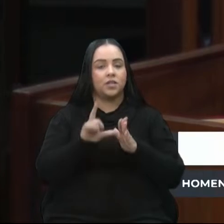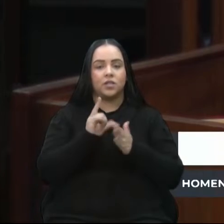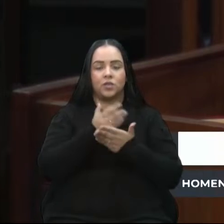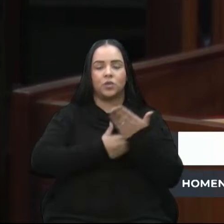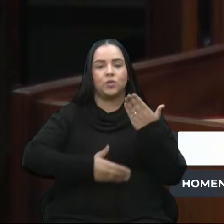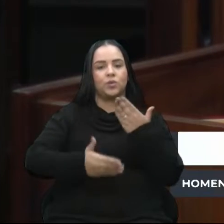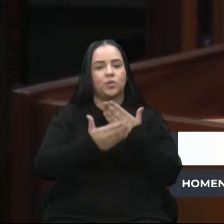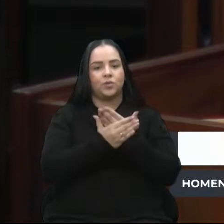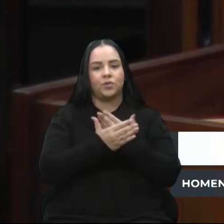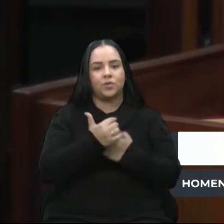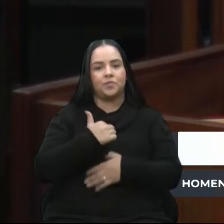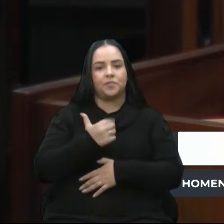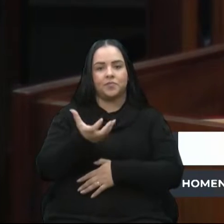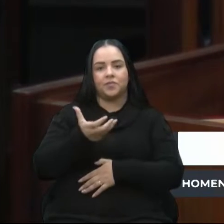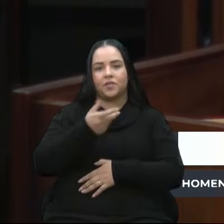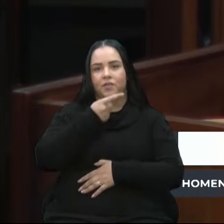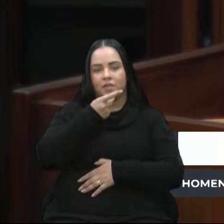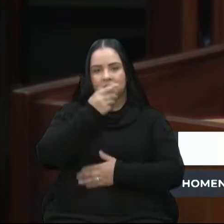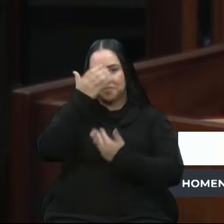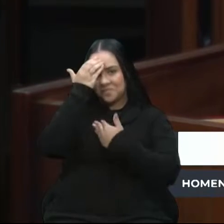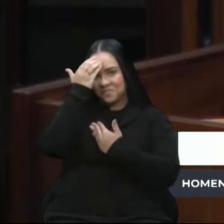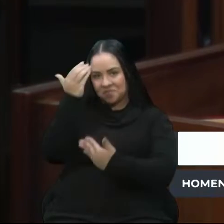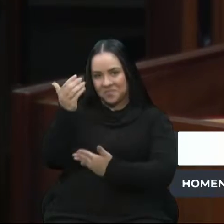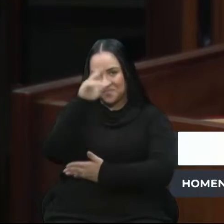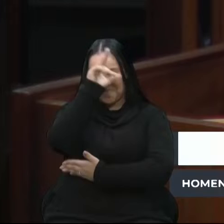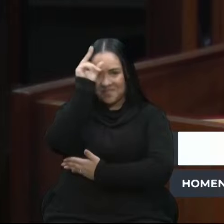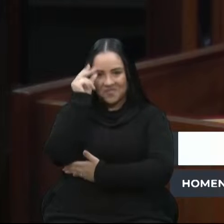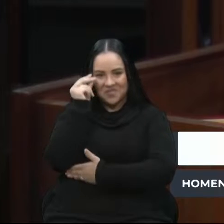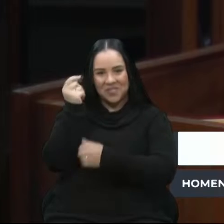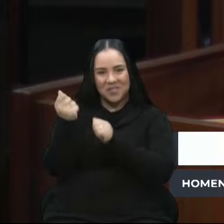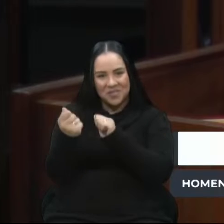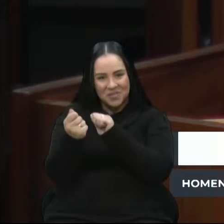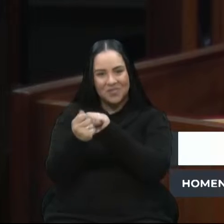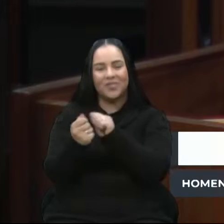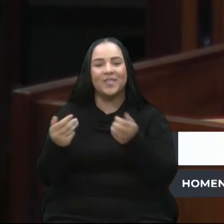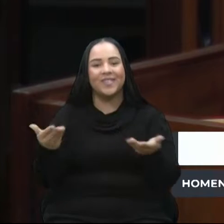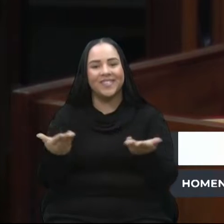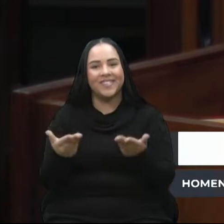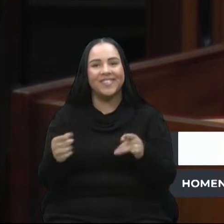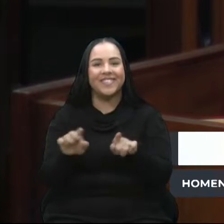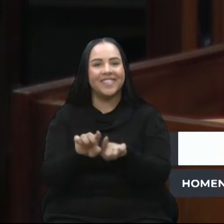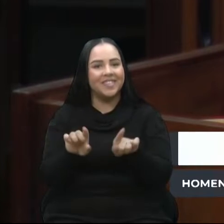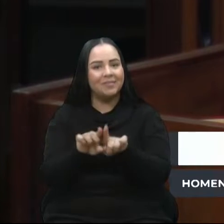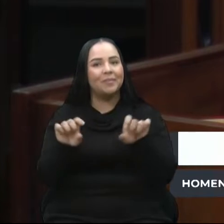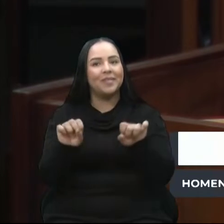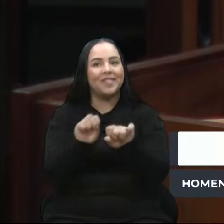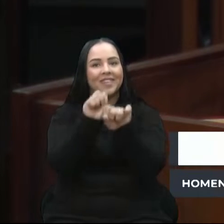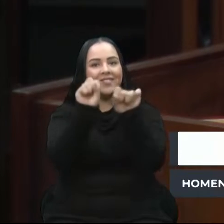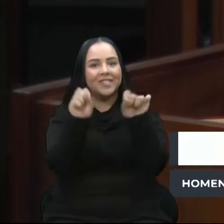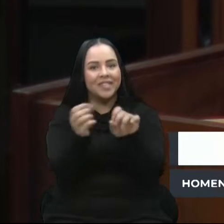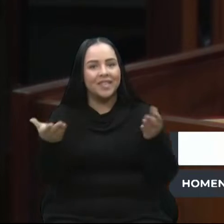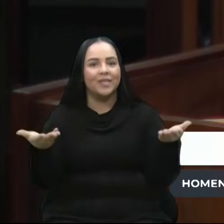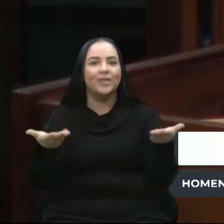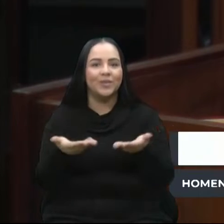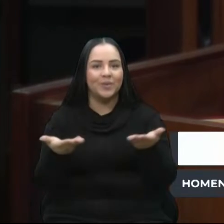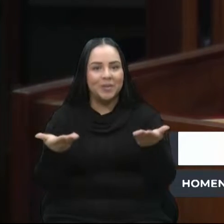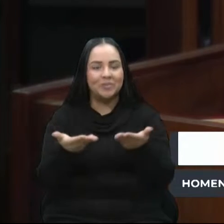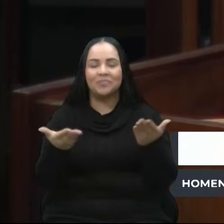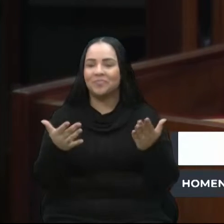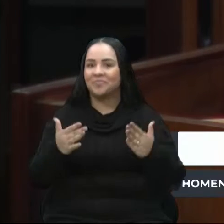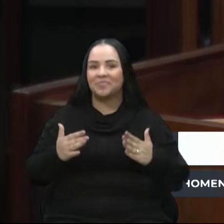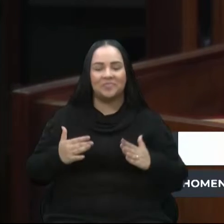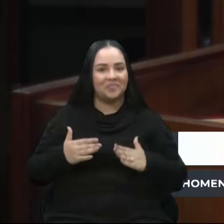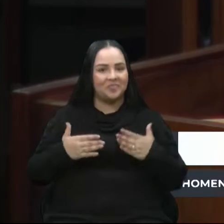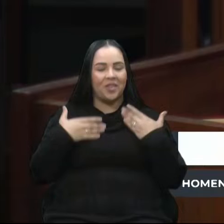obrigado ao prefeito que veio aqui também nessa manhã. Uma surpresa